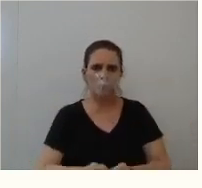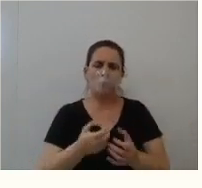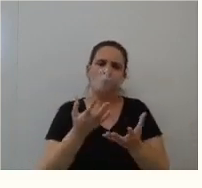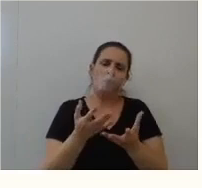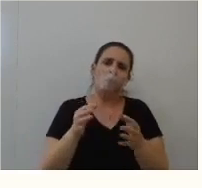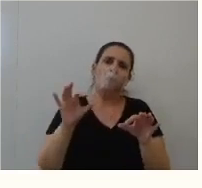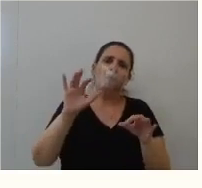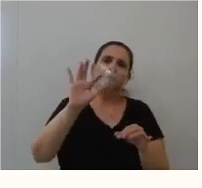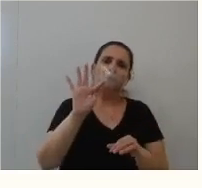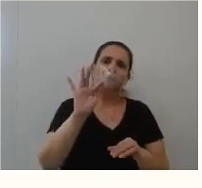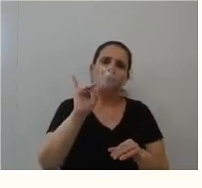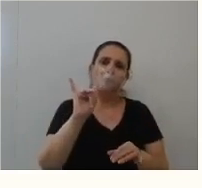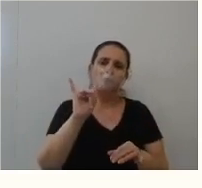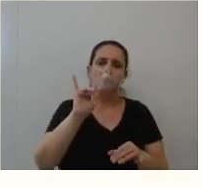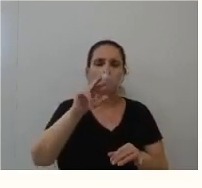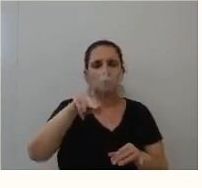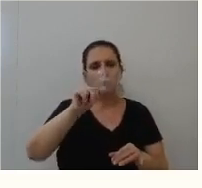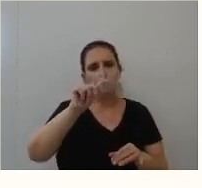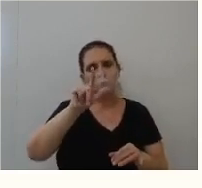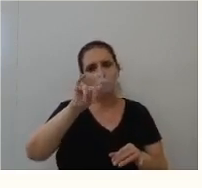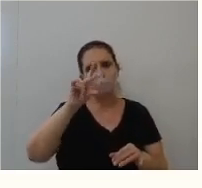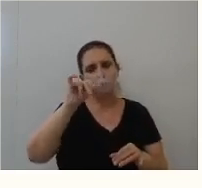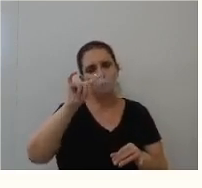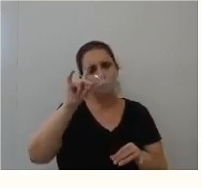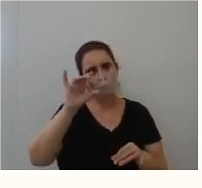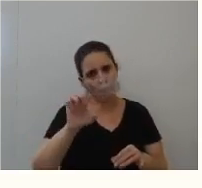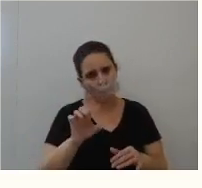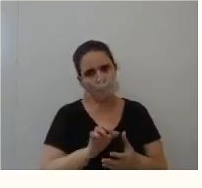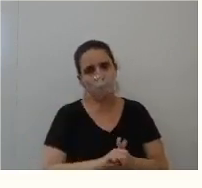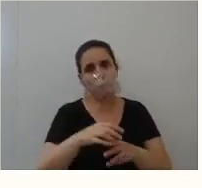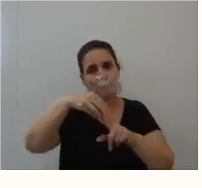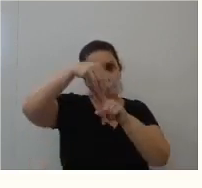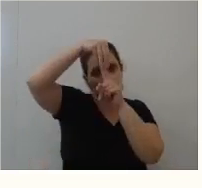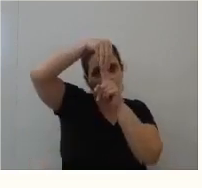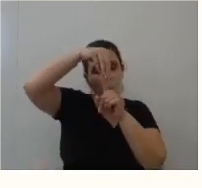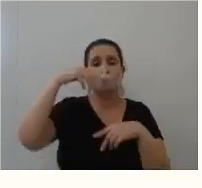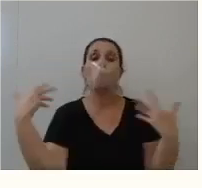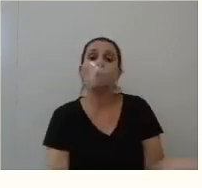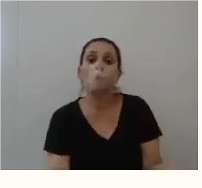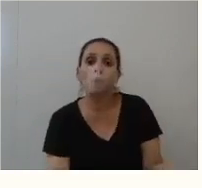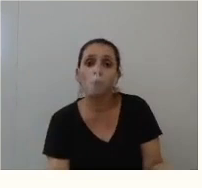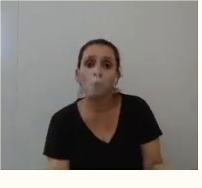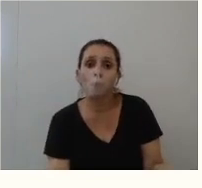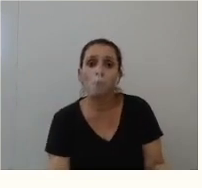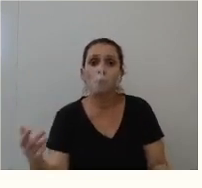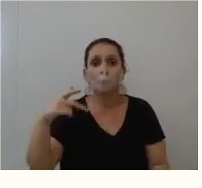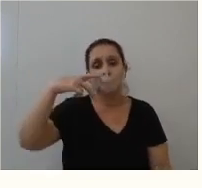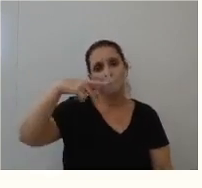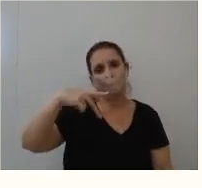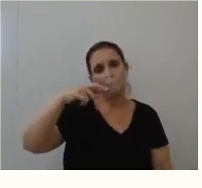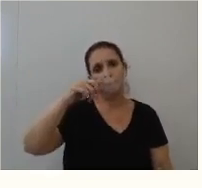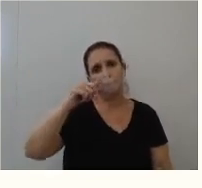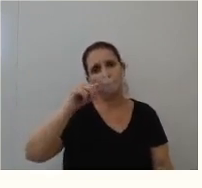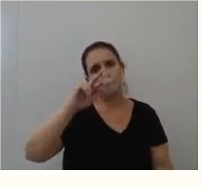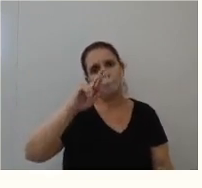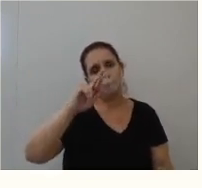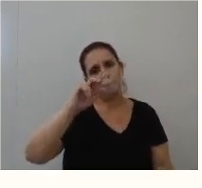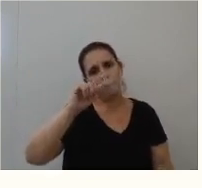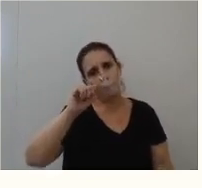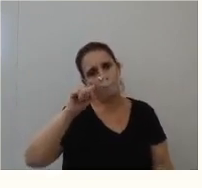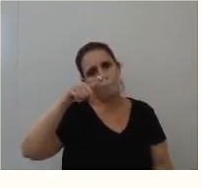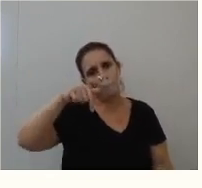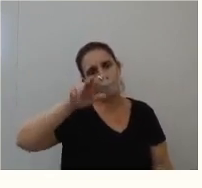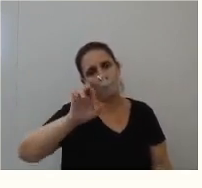finalidade. Conjunção final. A principal que a gente utiliza é o para que, mas a gente pode